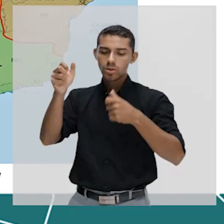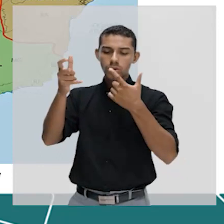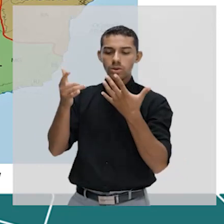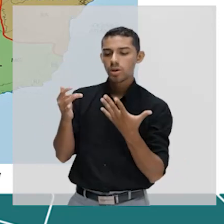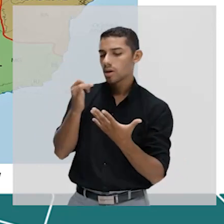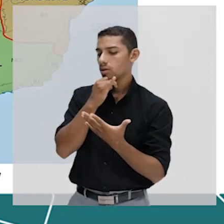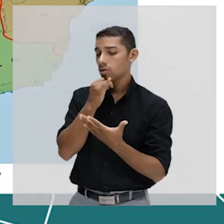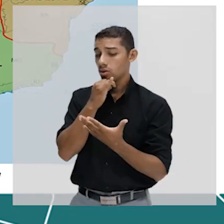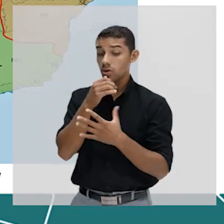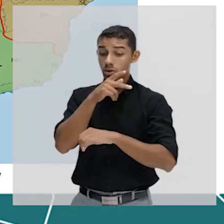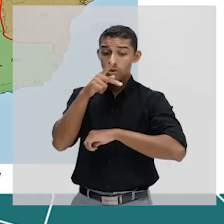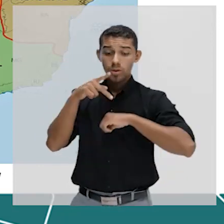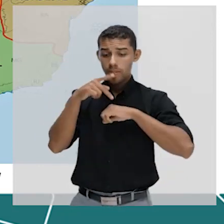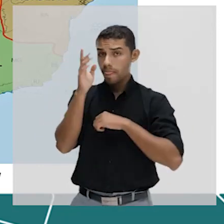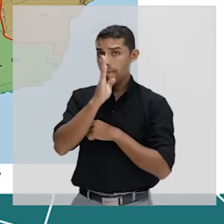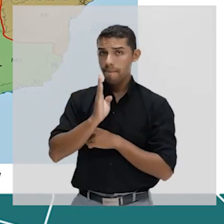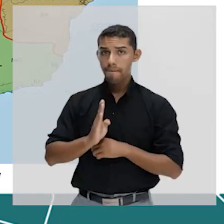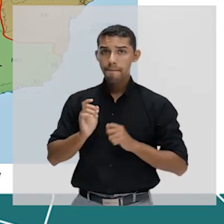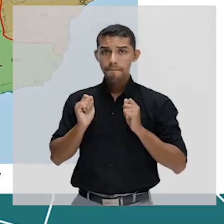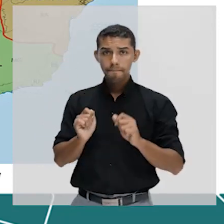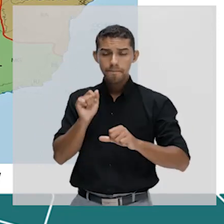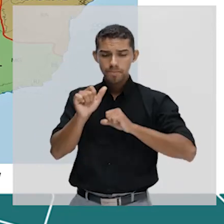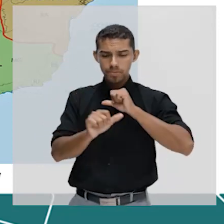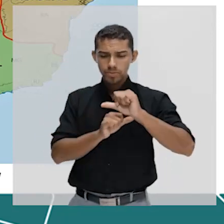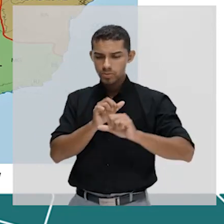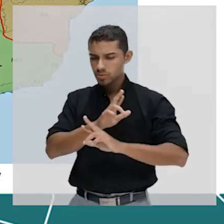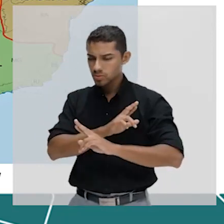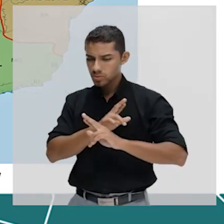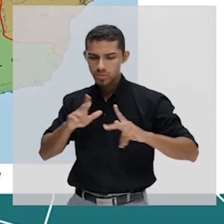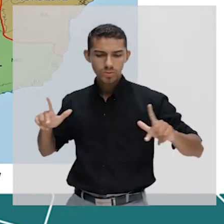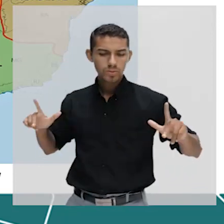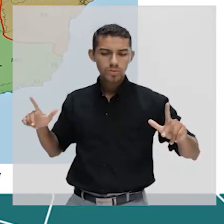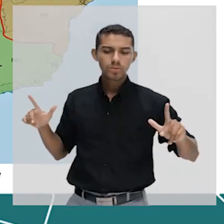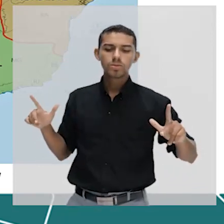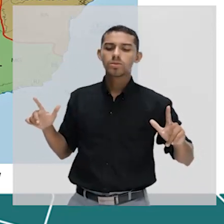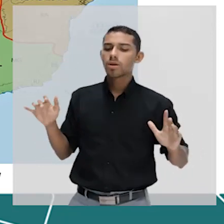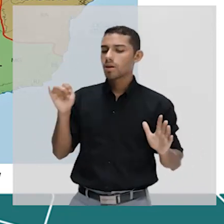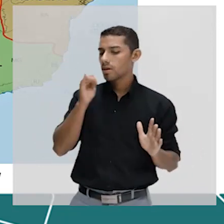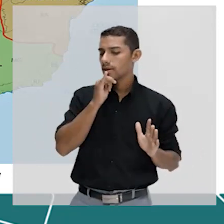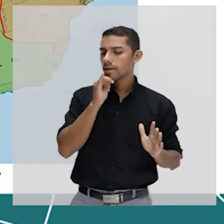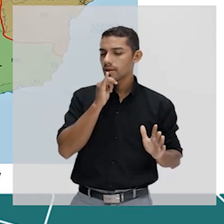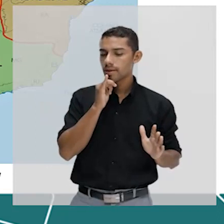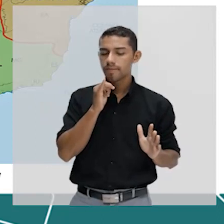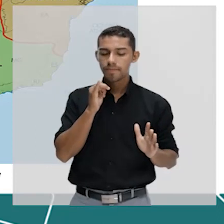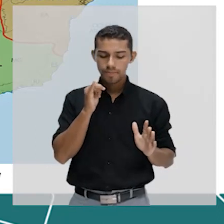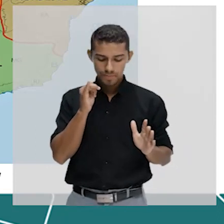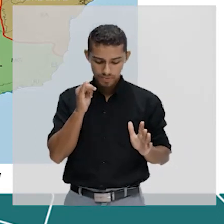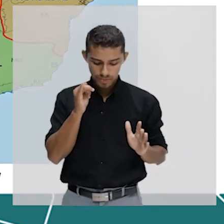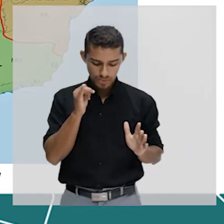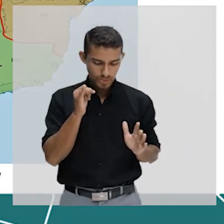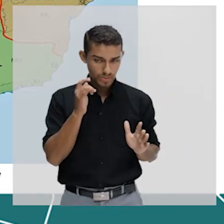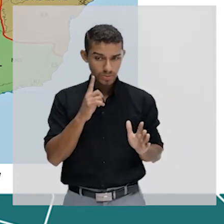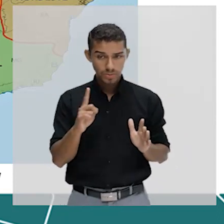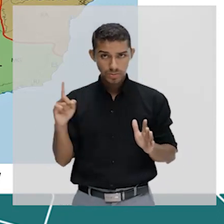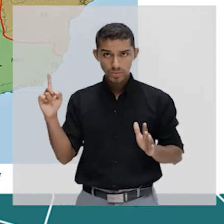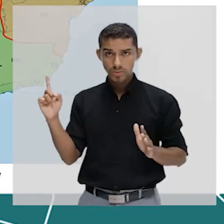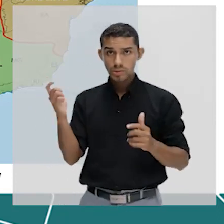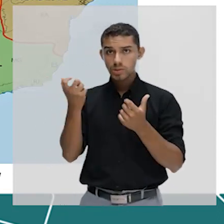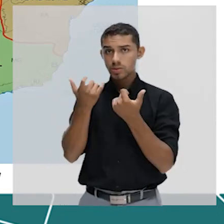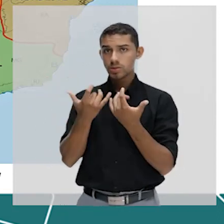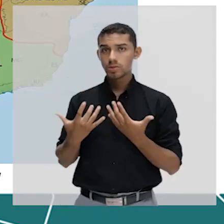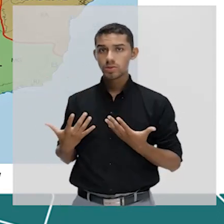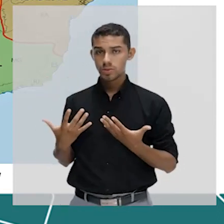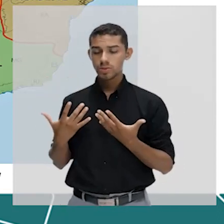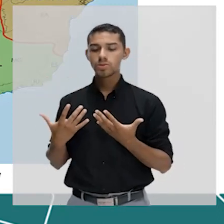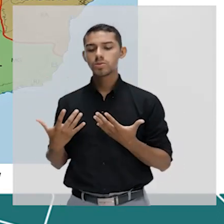pode ser classificado de forma diferente, mudando o quê? Mudando o critério. Por exemplo, essa classificação foi proposta em meados da